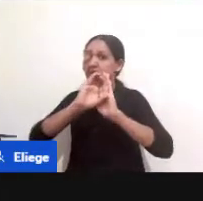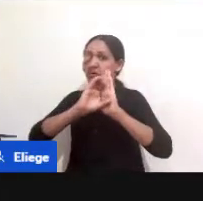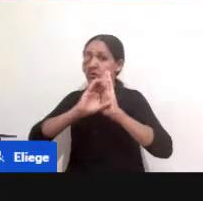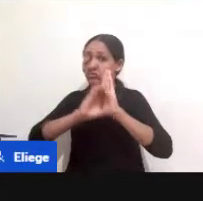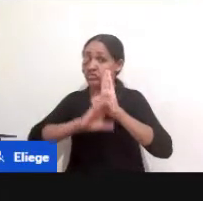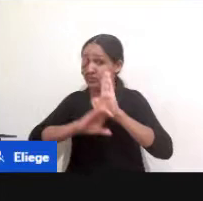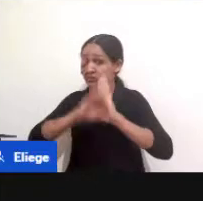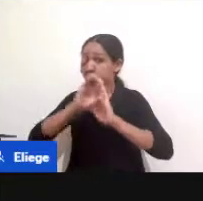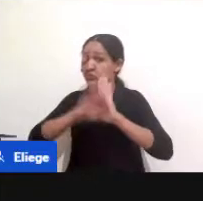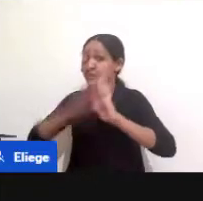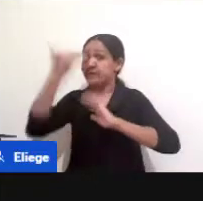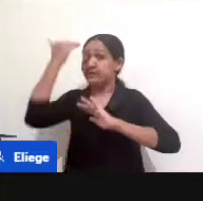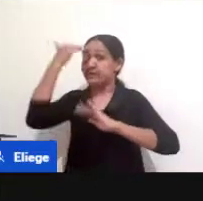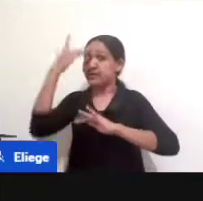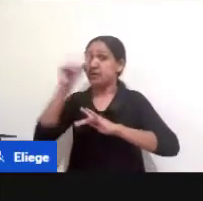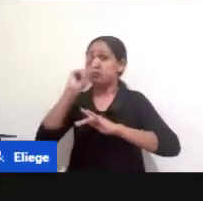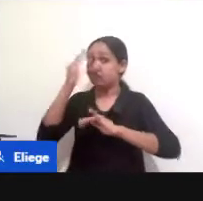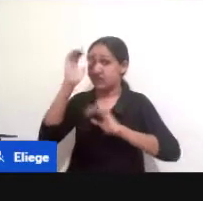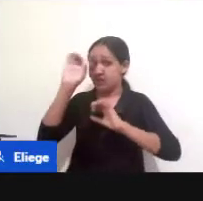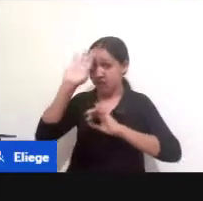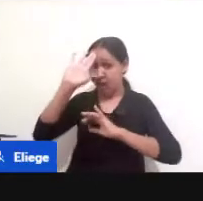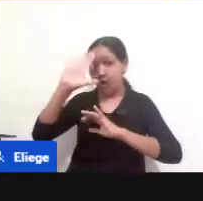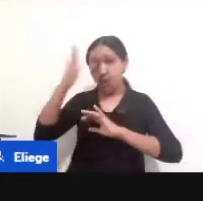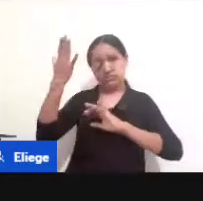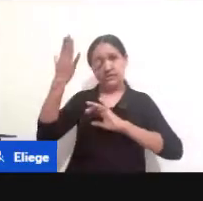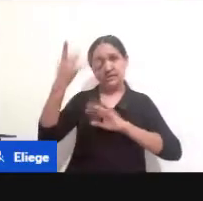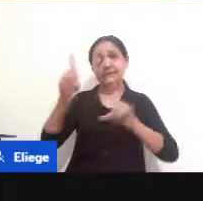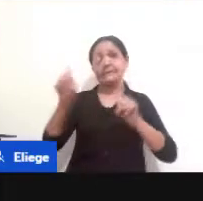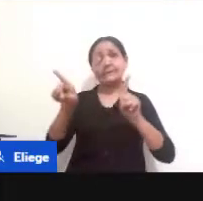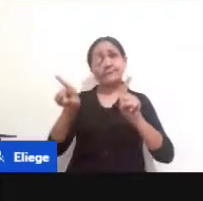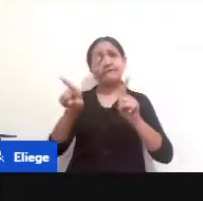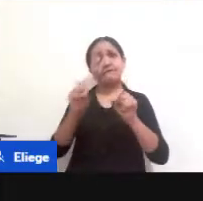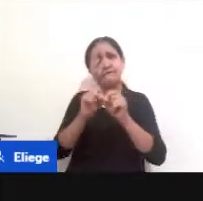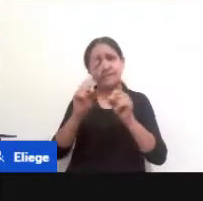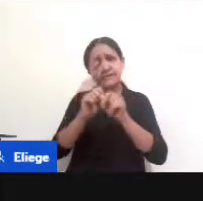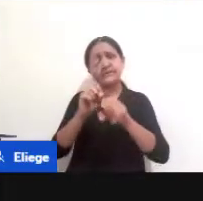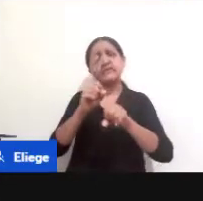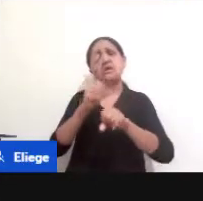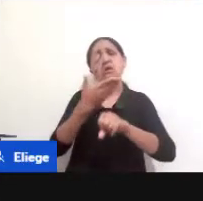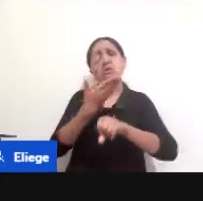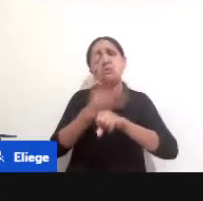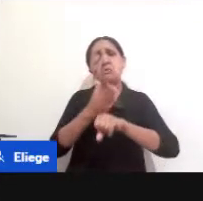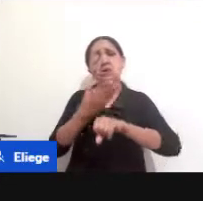acontecendo e fazer as nossas práticas pedagógicas